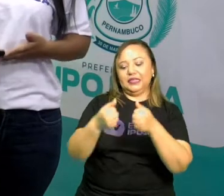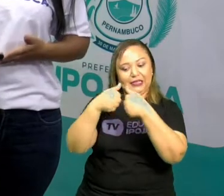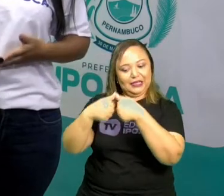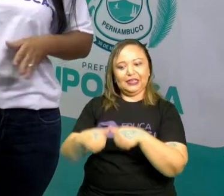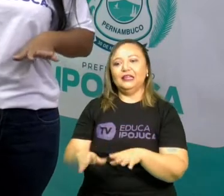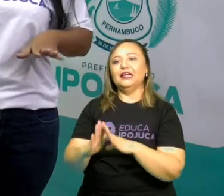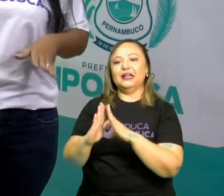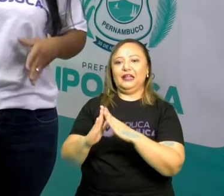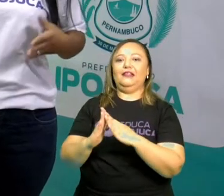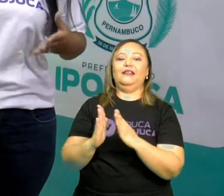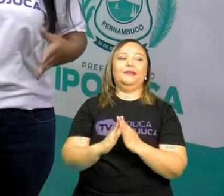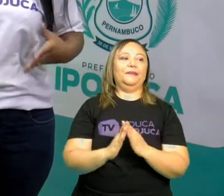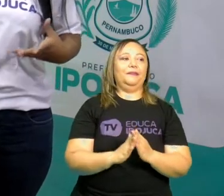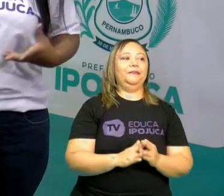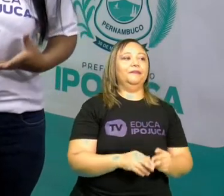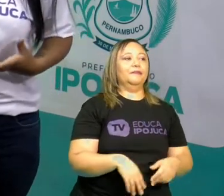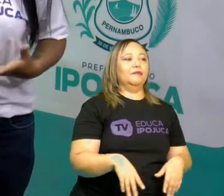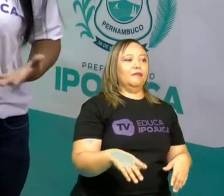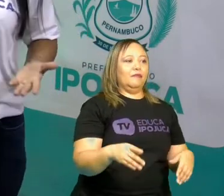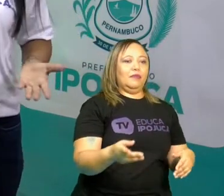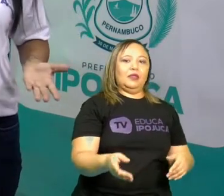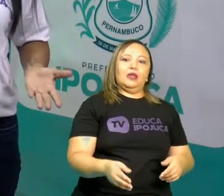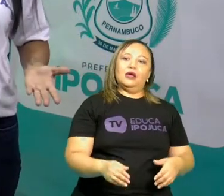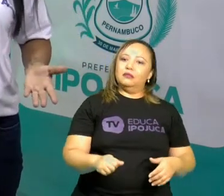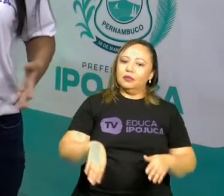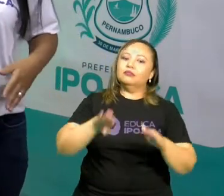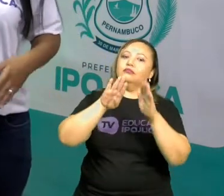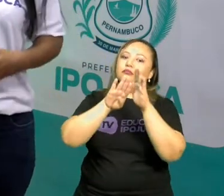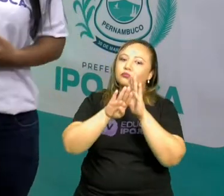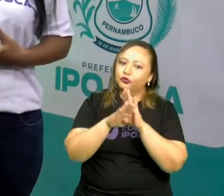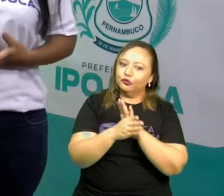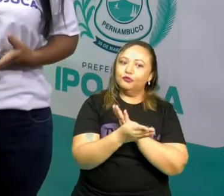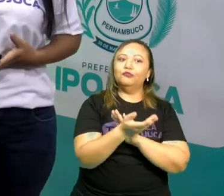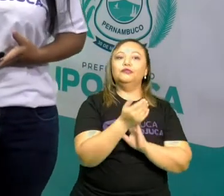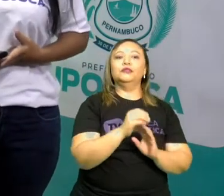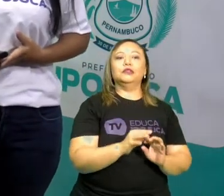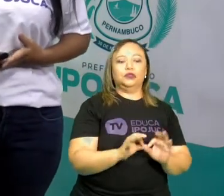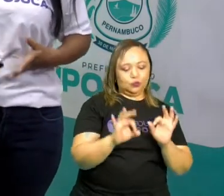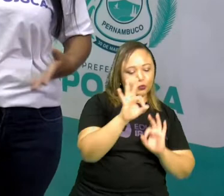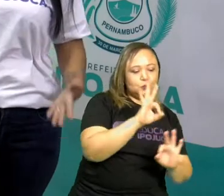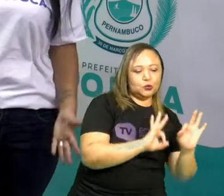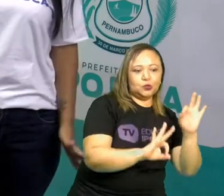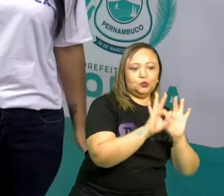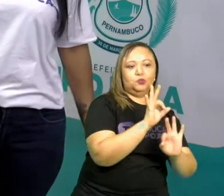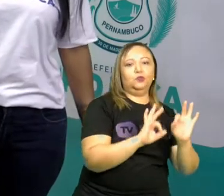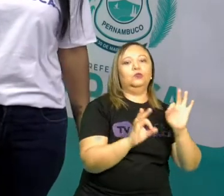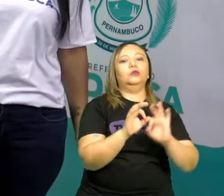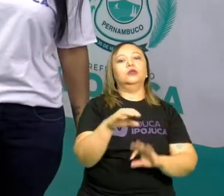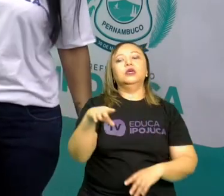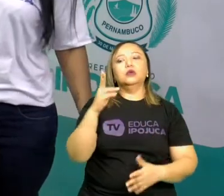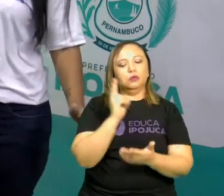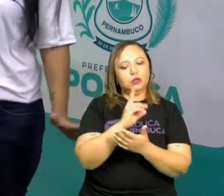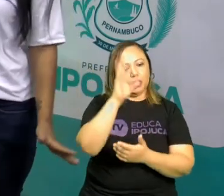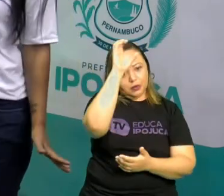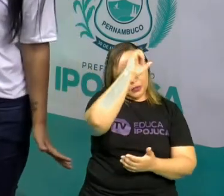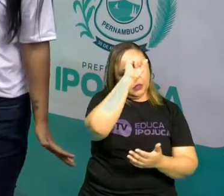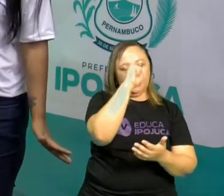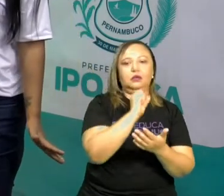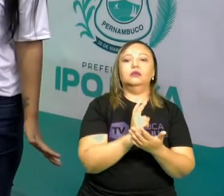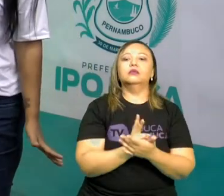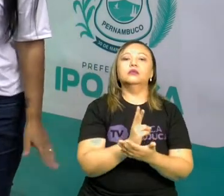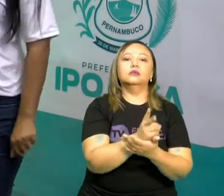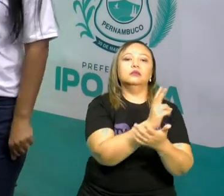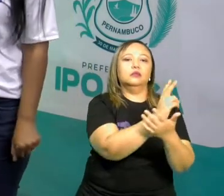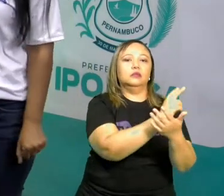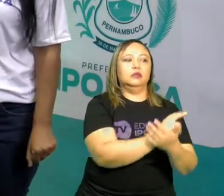E assim a gente fez, ó, uma adaptação e continuamos sim a aprender. Assim